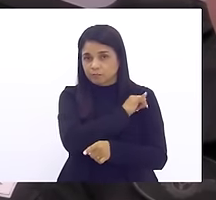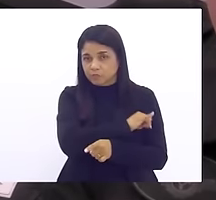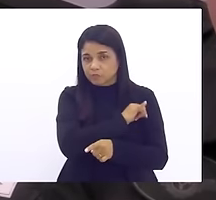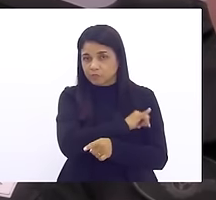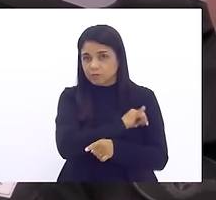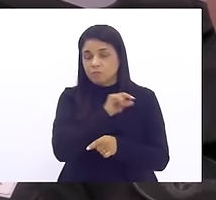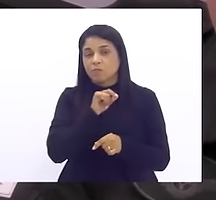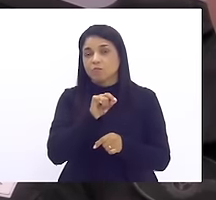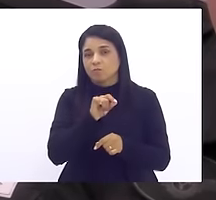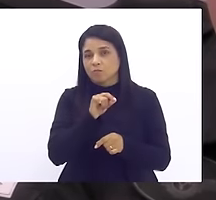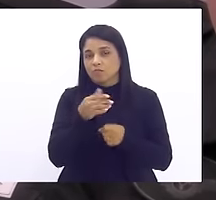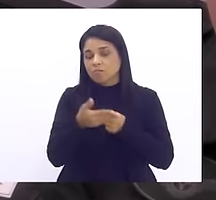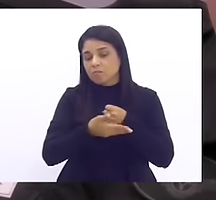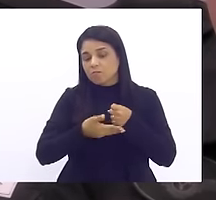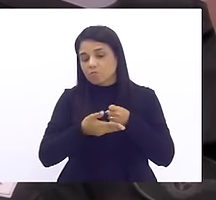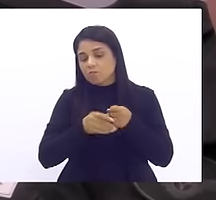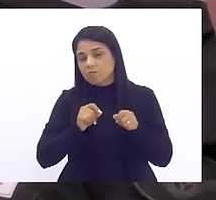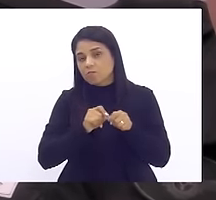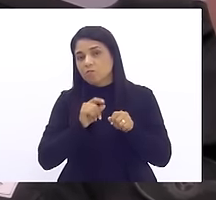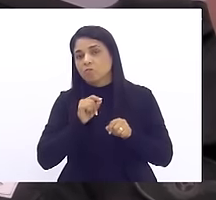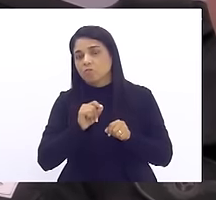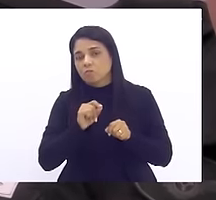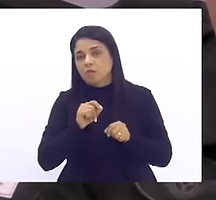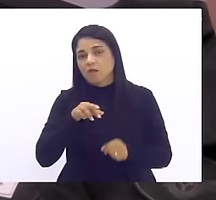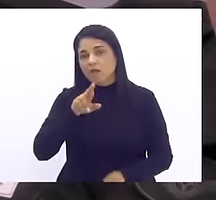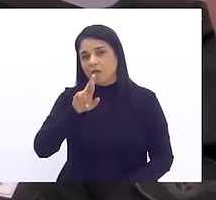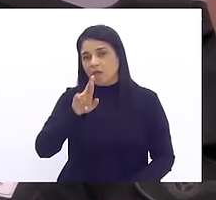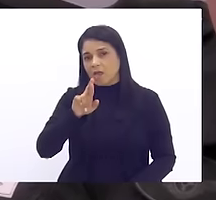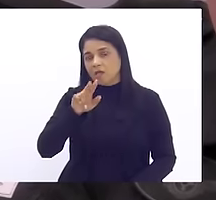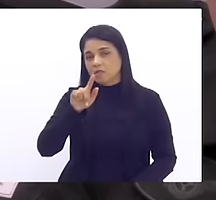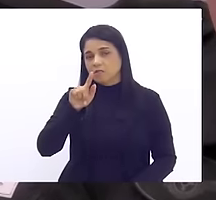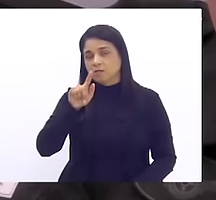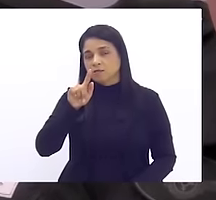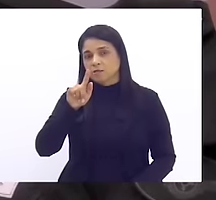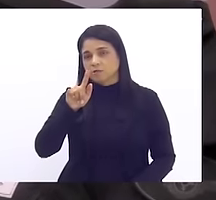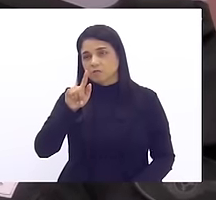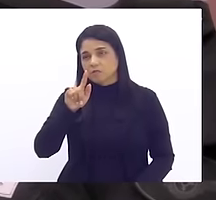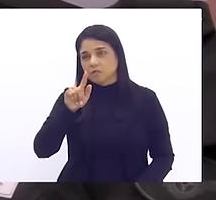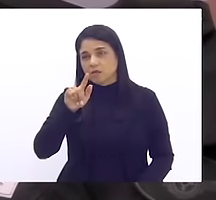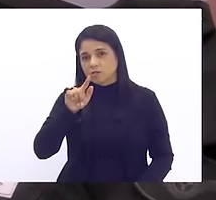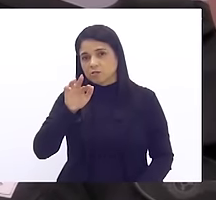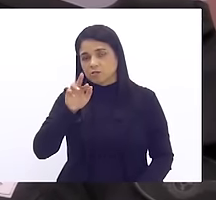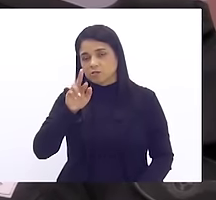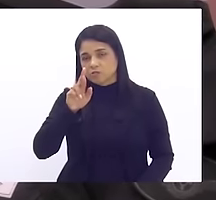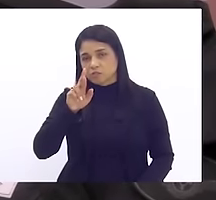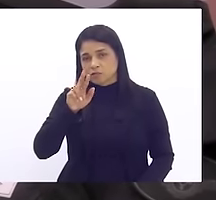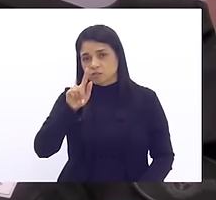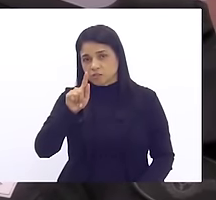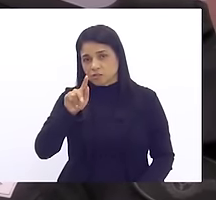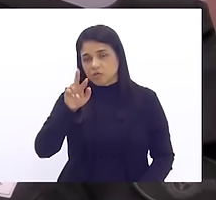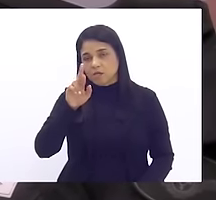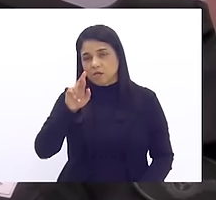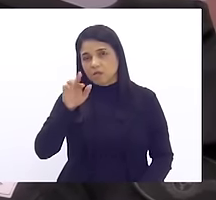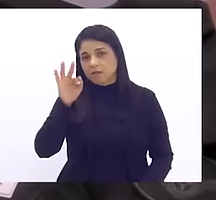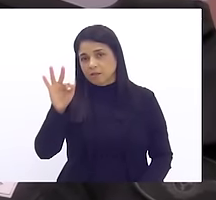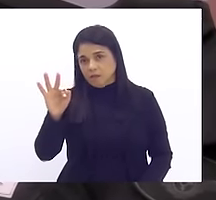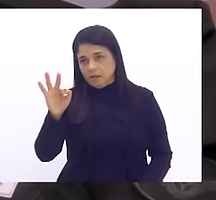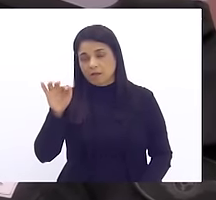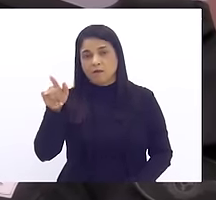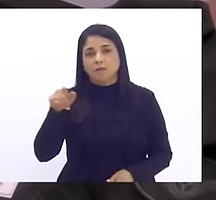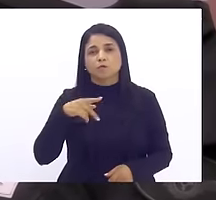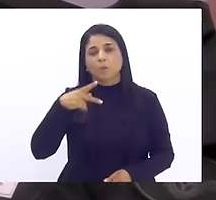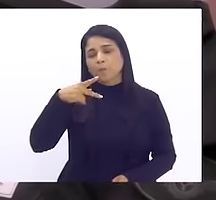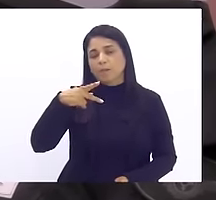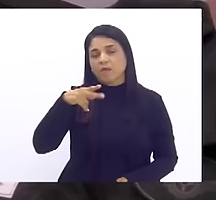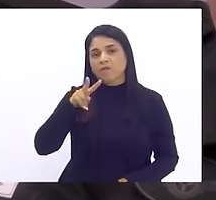basicamente feito através da grt o servidor ele paga uma grt é uma lei de 2018 ele paga de RT não vai vincular do IPVA